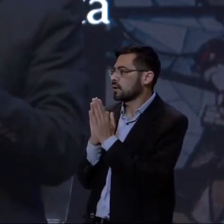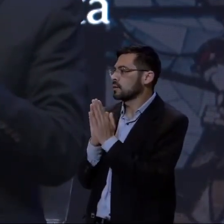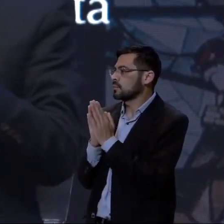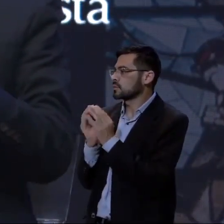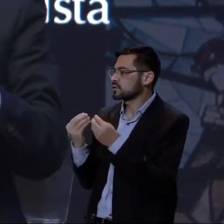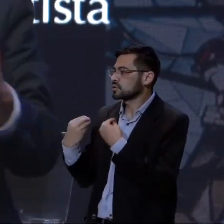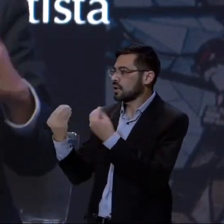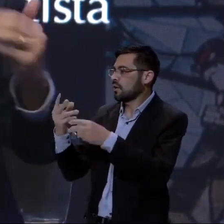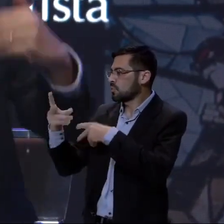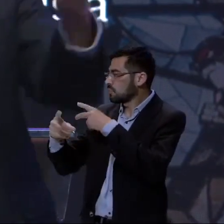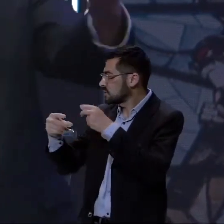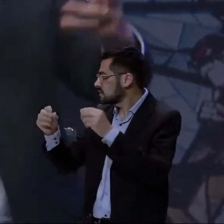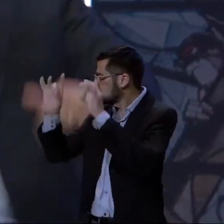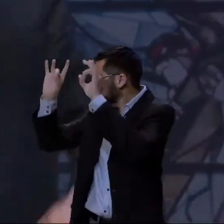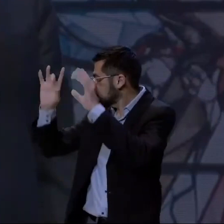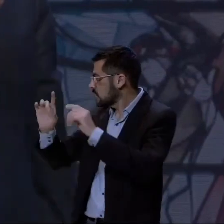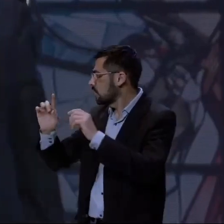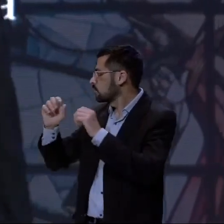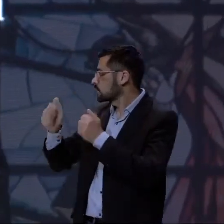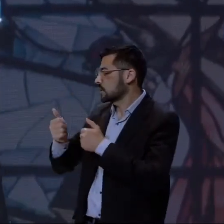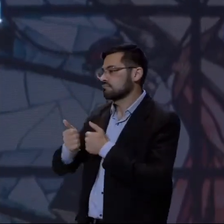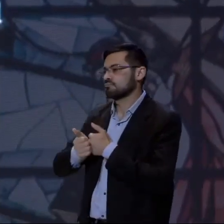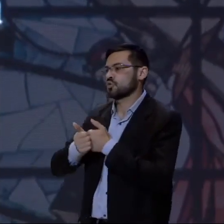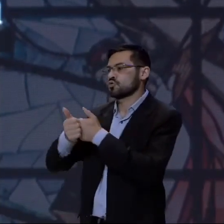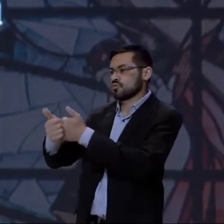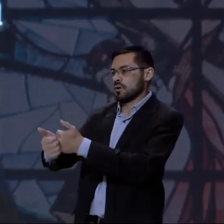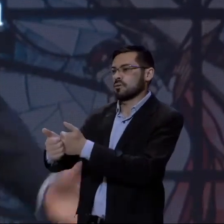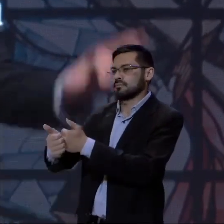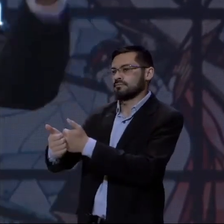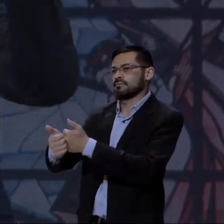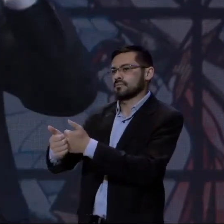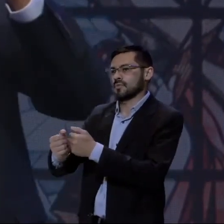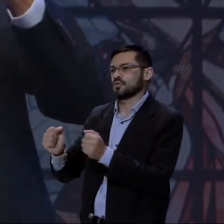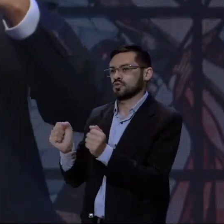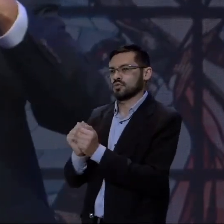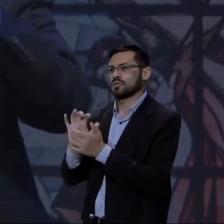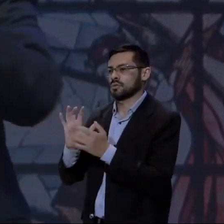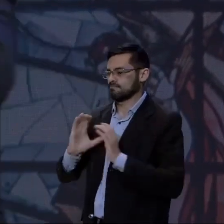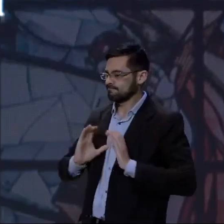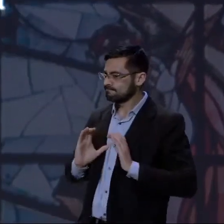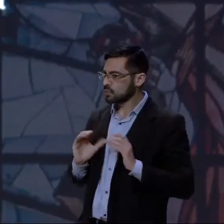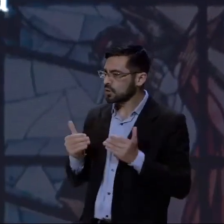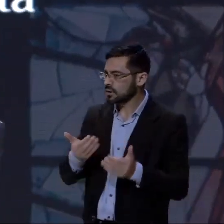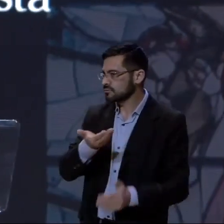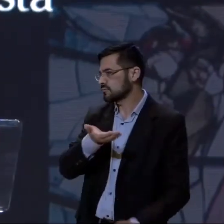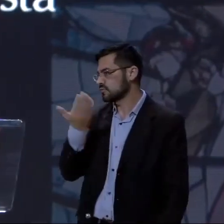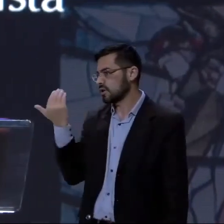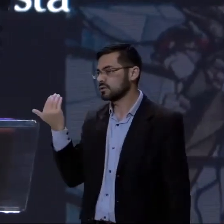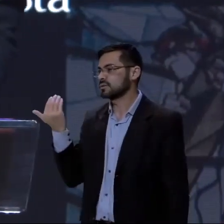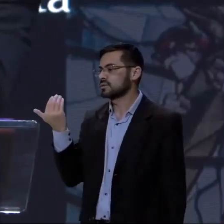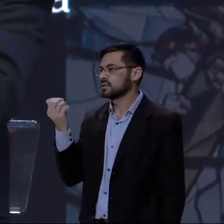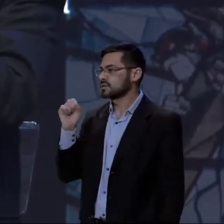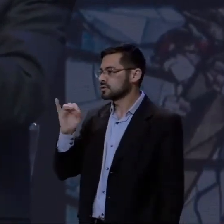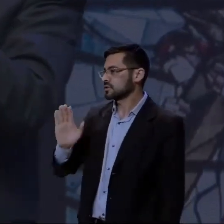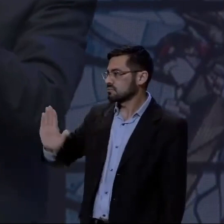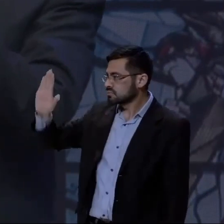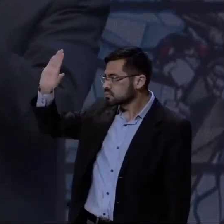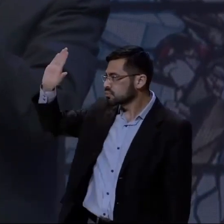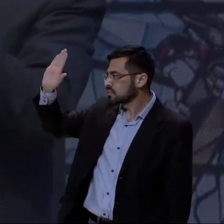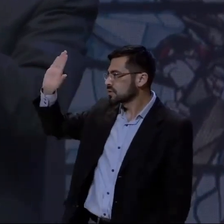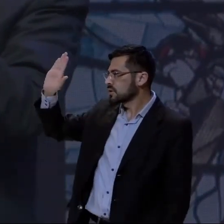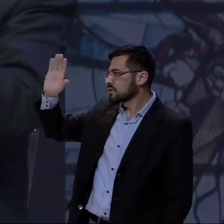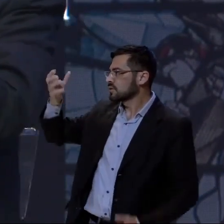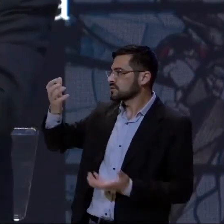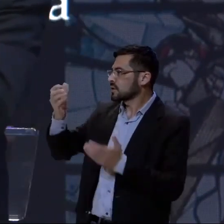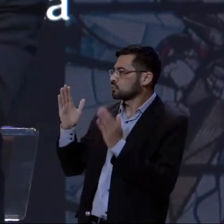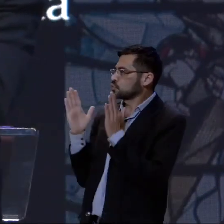para te entregar, para você poder seguir nos próximos passos com Jesus. Então coragem, tá bom? Vem para cá, você levantou sua mão. Nós